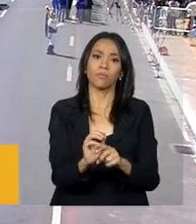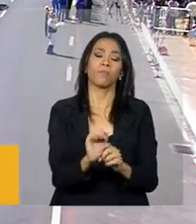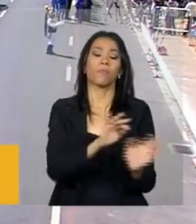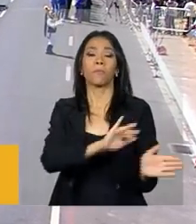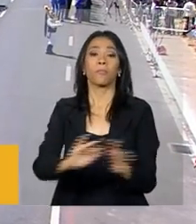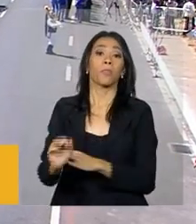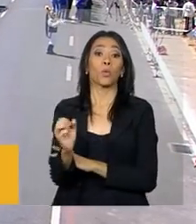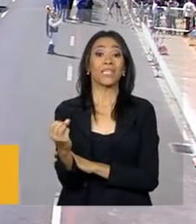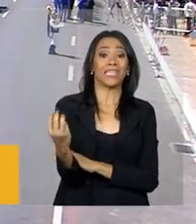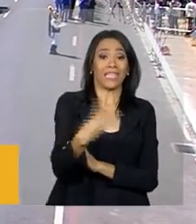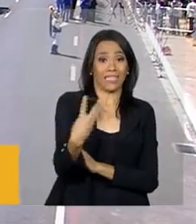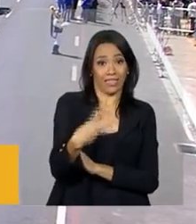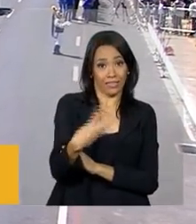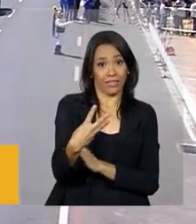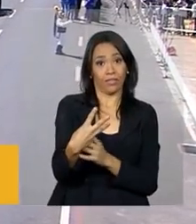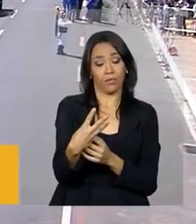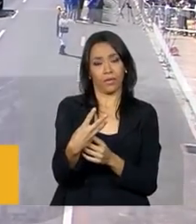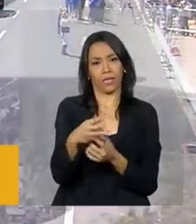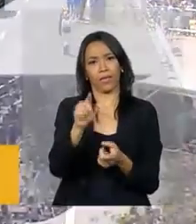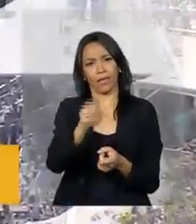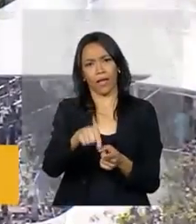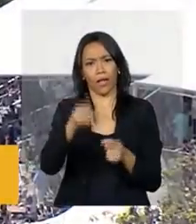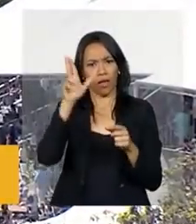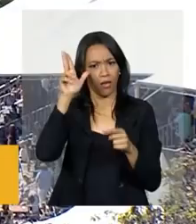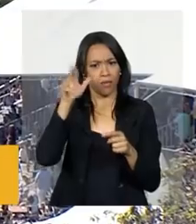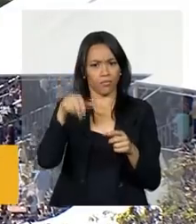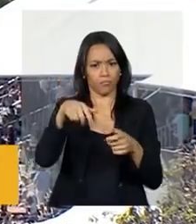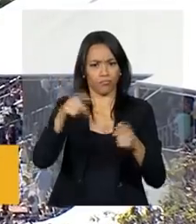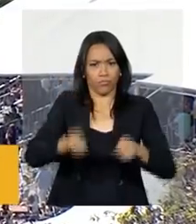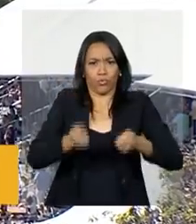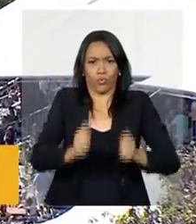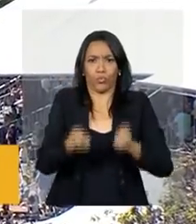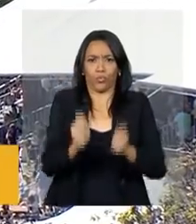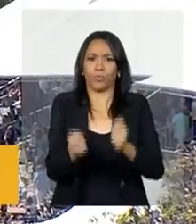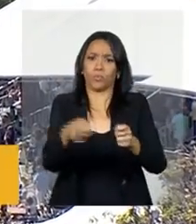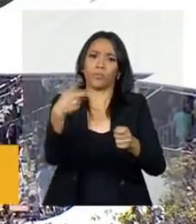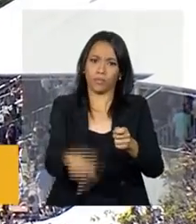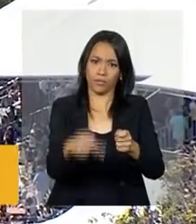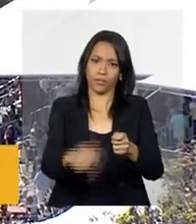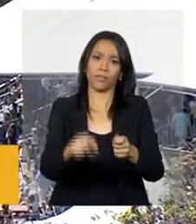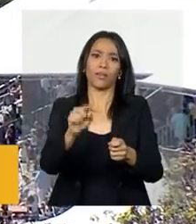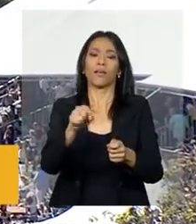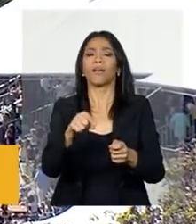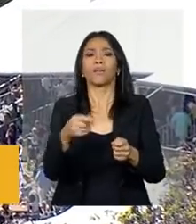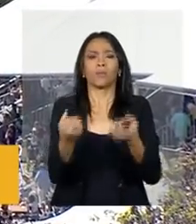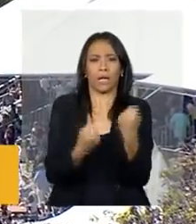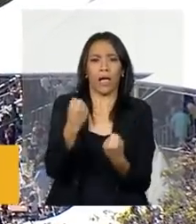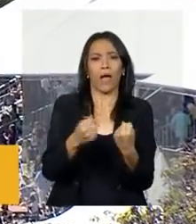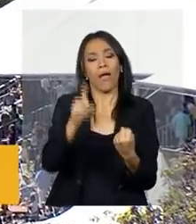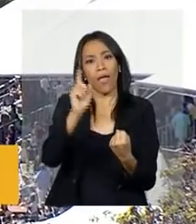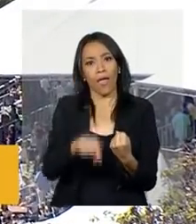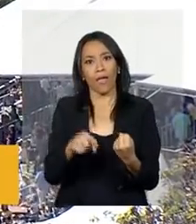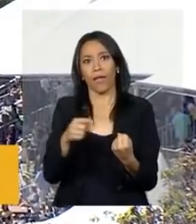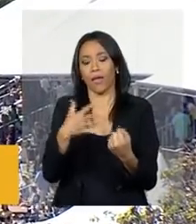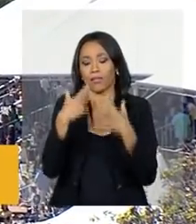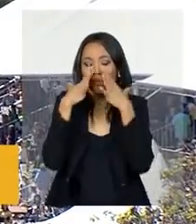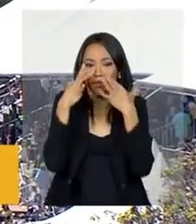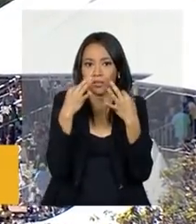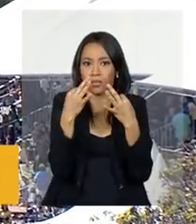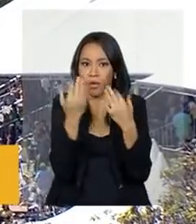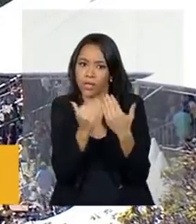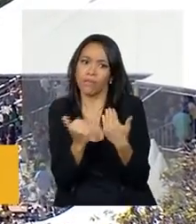gente costuma dizer que a cavalaria mecanizada, ela são os olhos do comandante, a que vai à